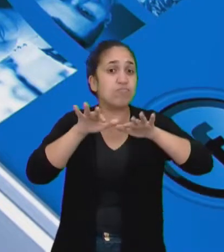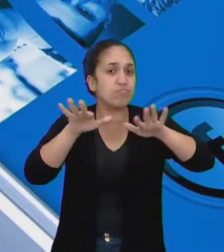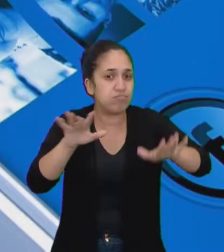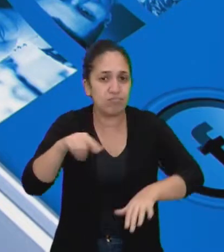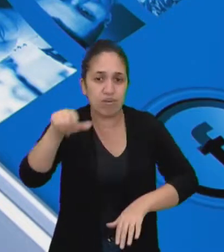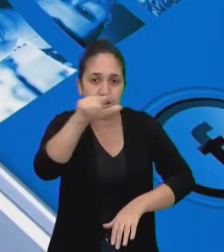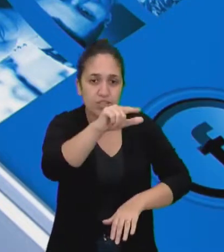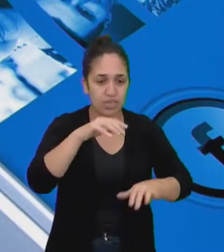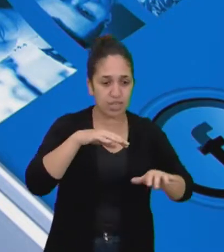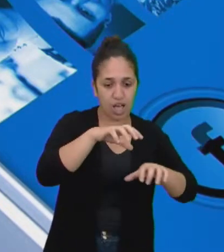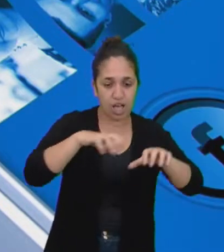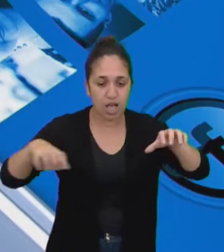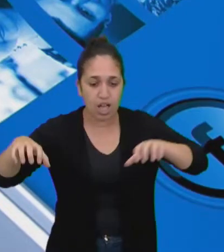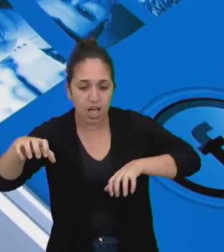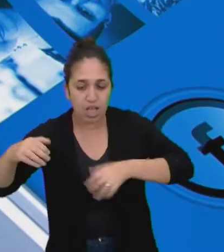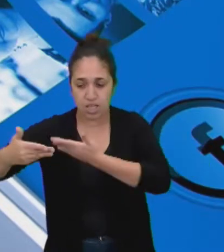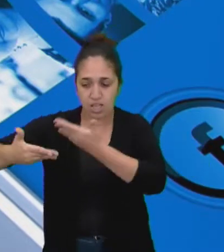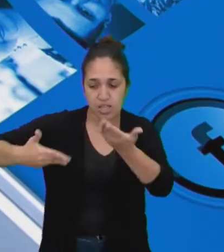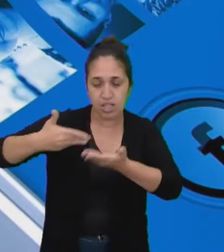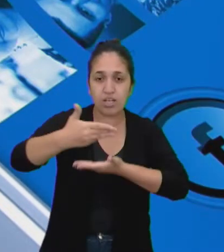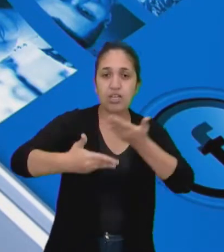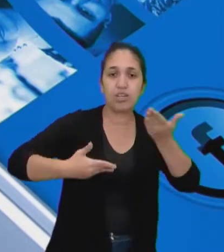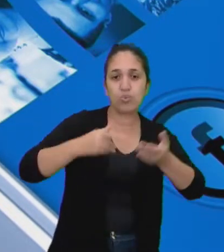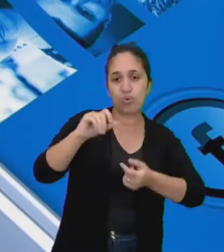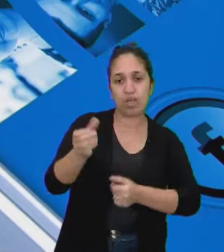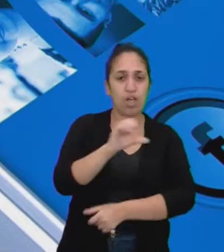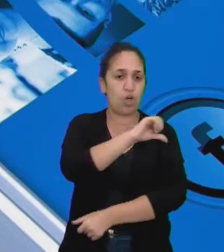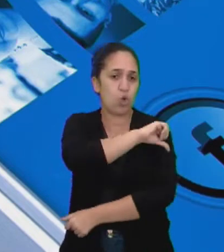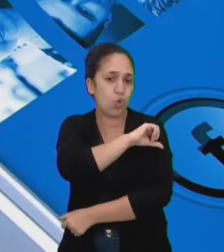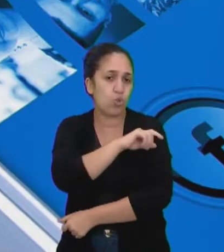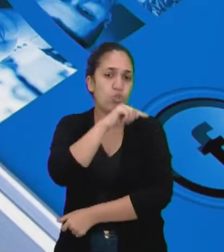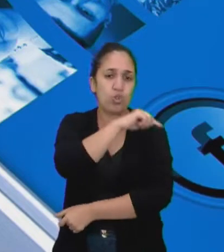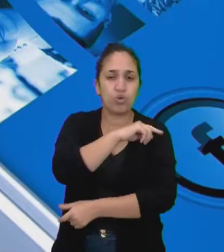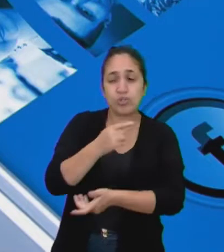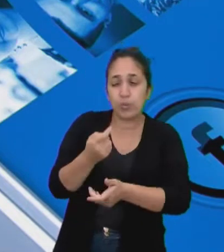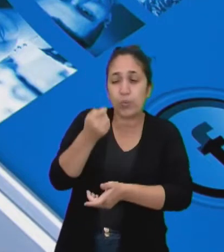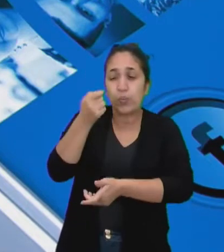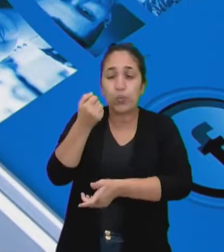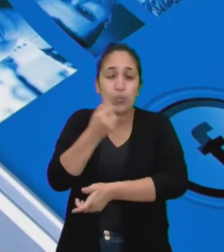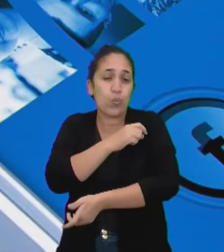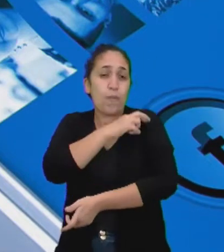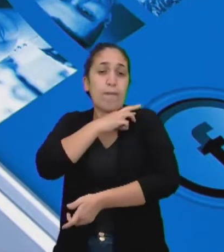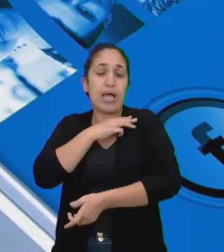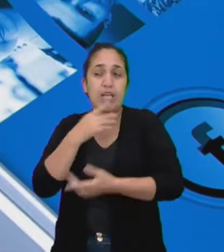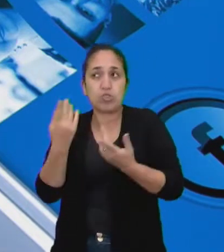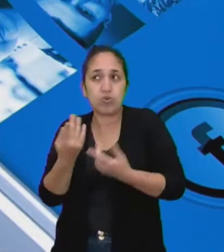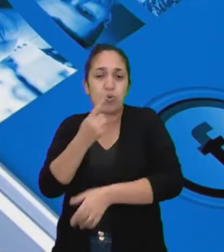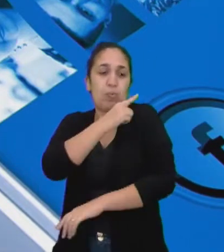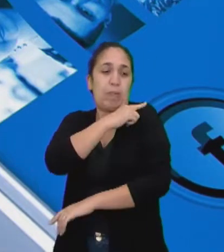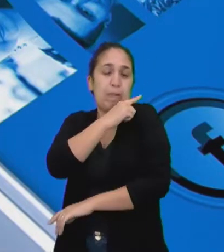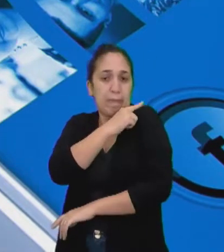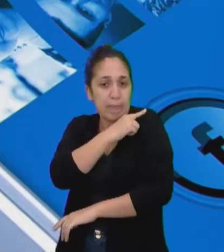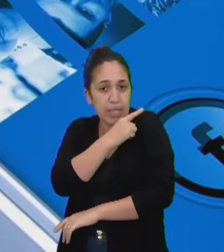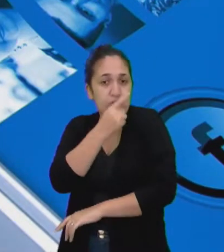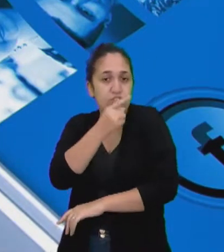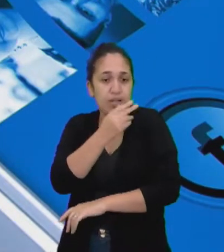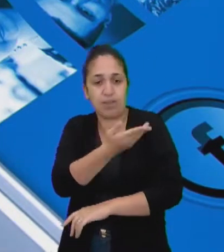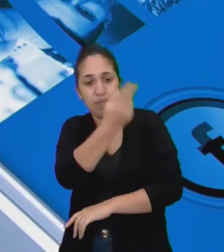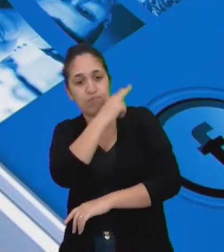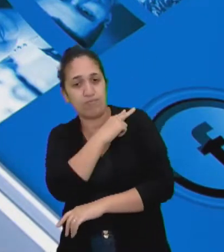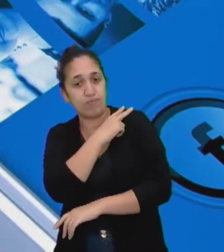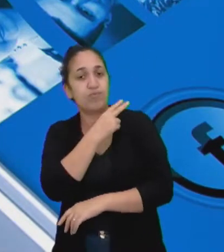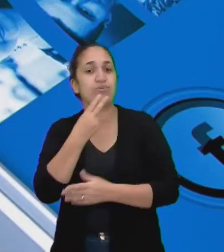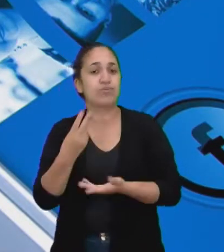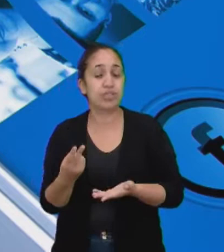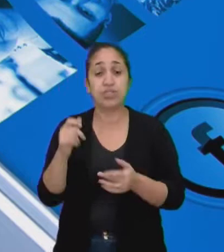com as outras turmas, você tem a possibilidade que o 9º ano, que está chegando aí no ensino médio, a galera do 1º ano, que também vai para o 2º, já